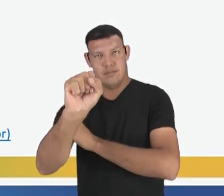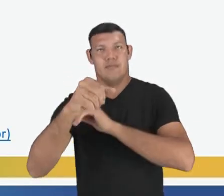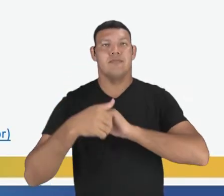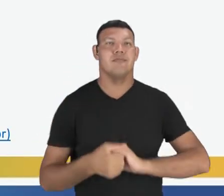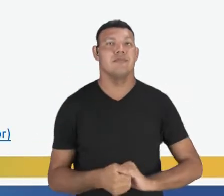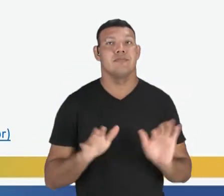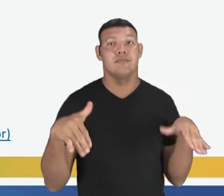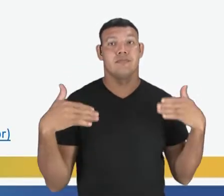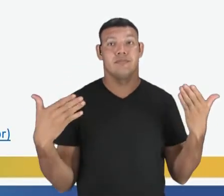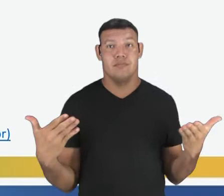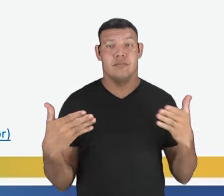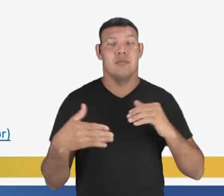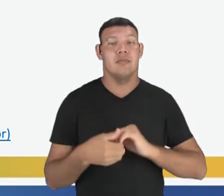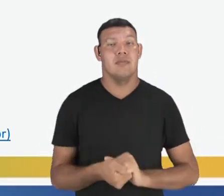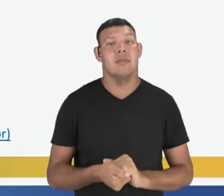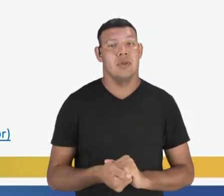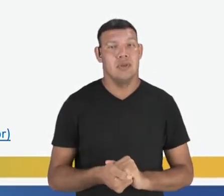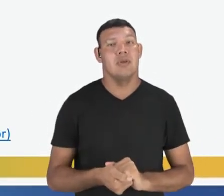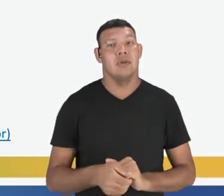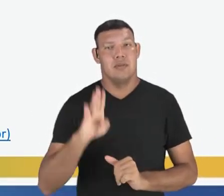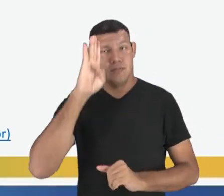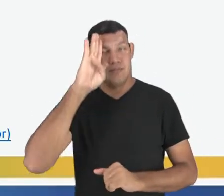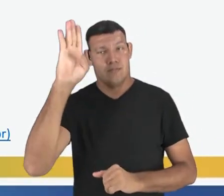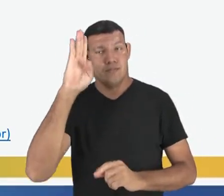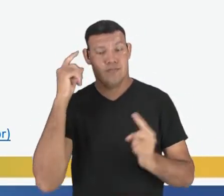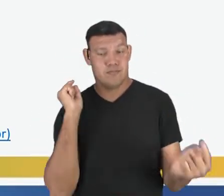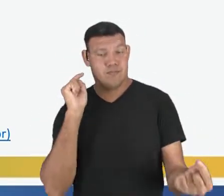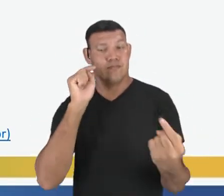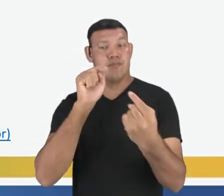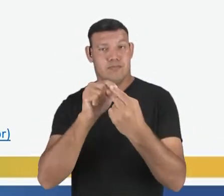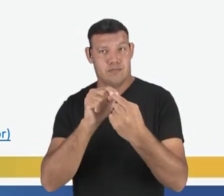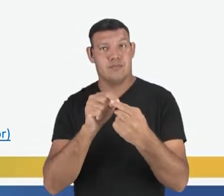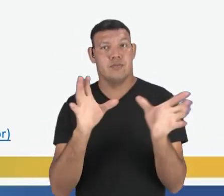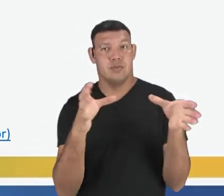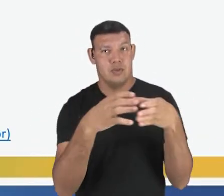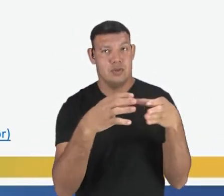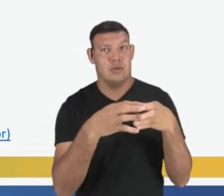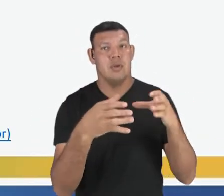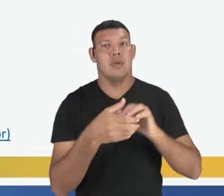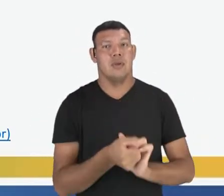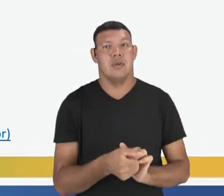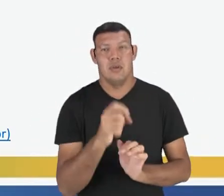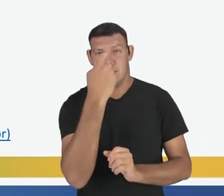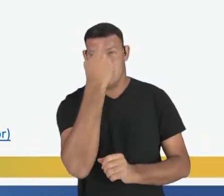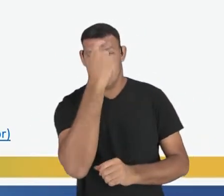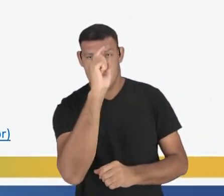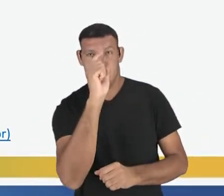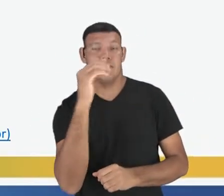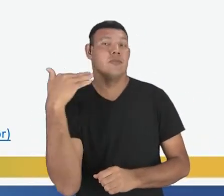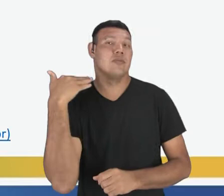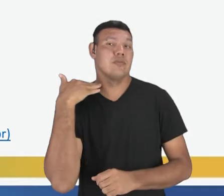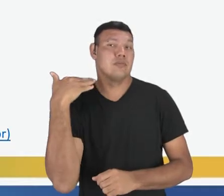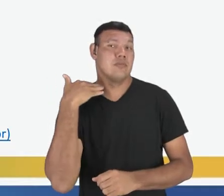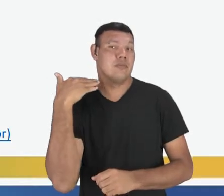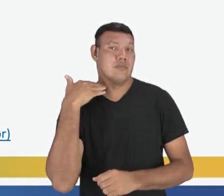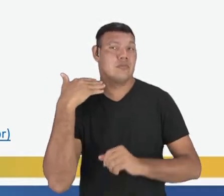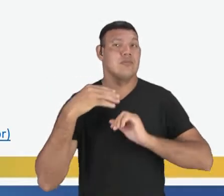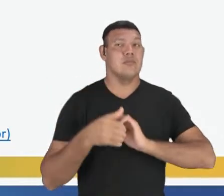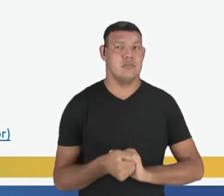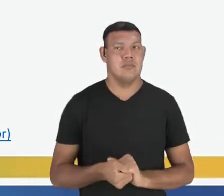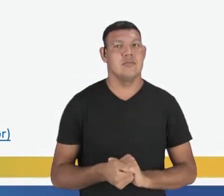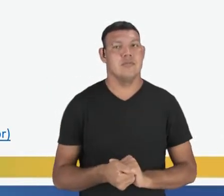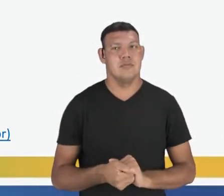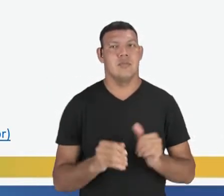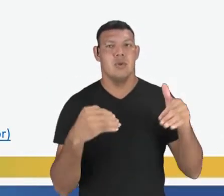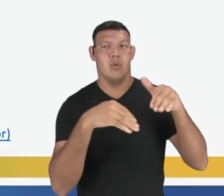bem, assim, entre os principais objetivos do BRICS são criação de um banco para ter suas